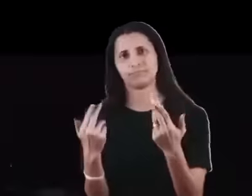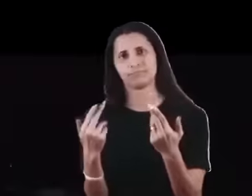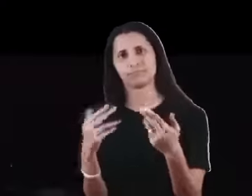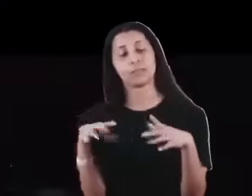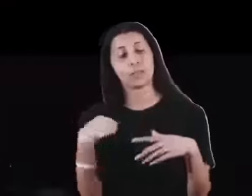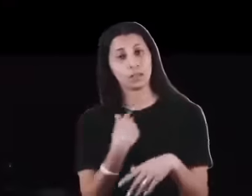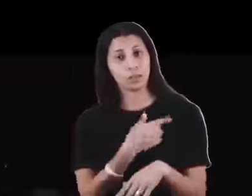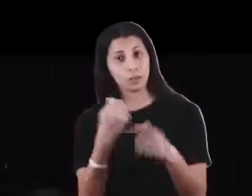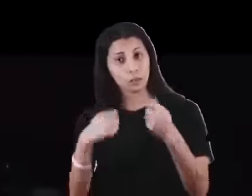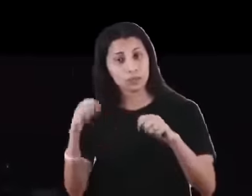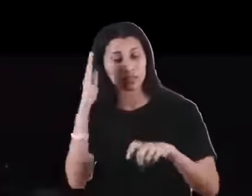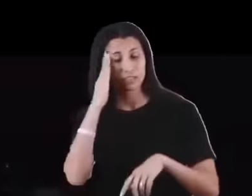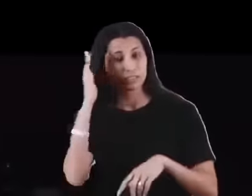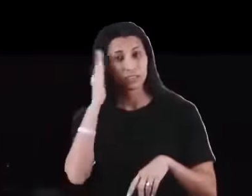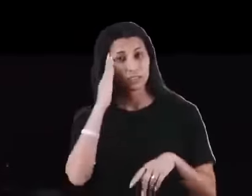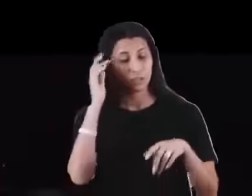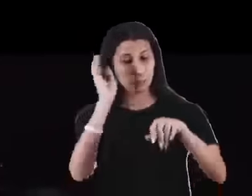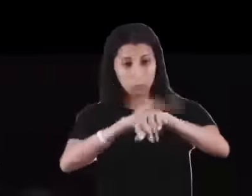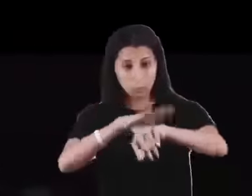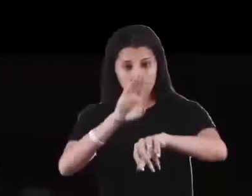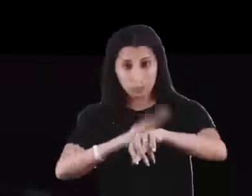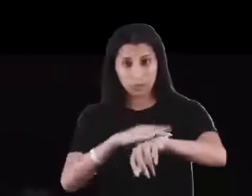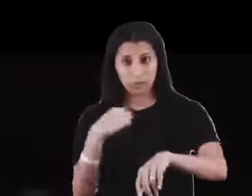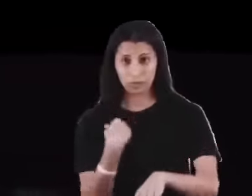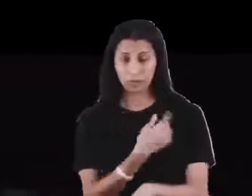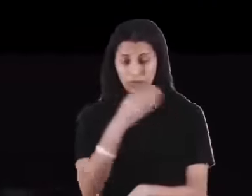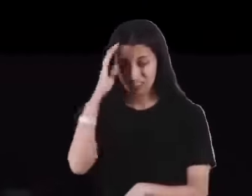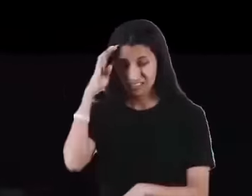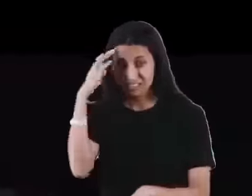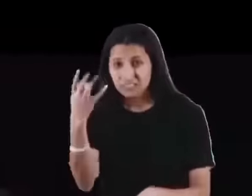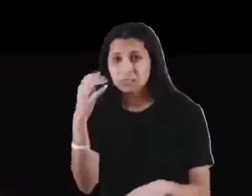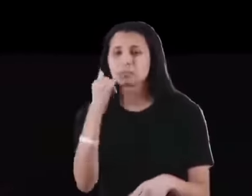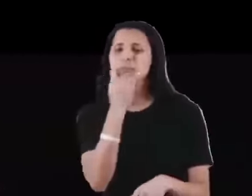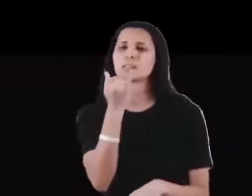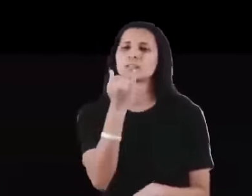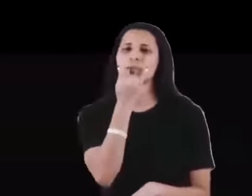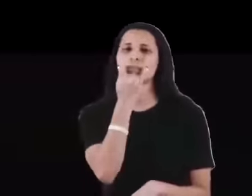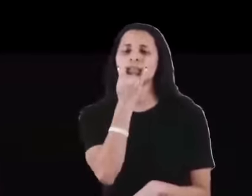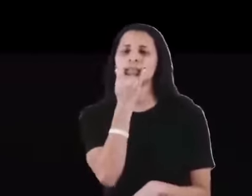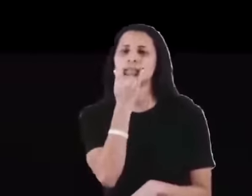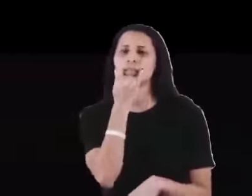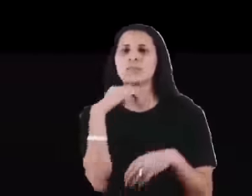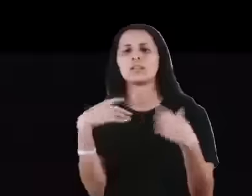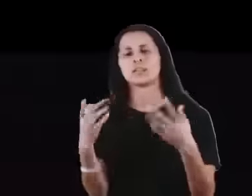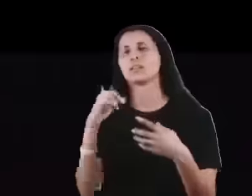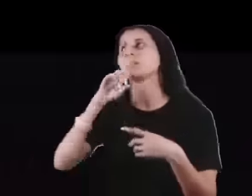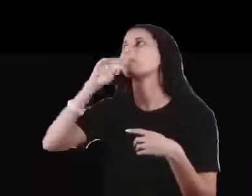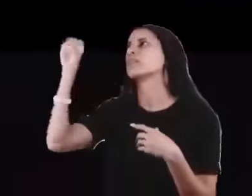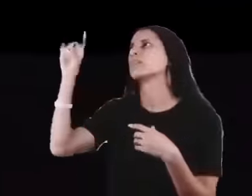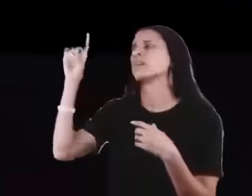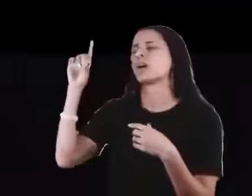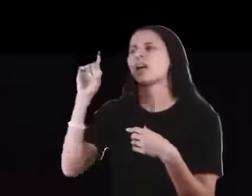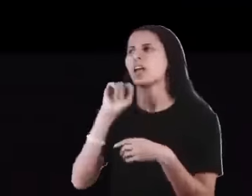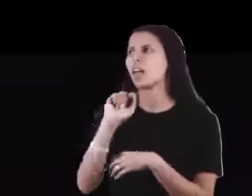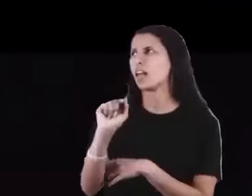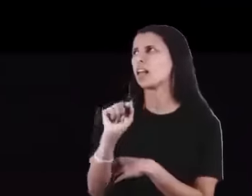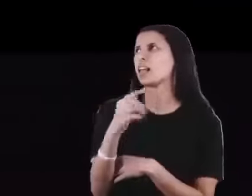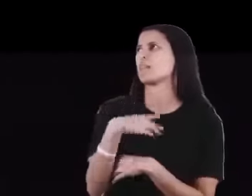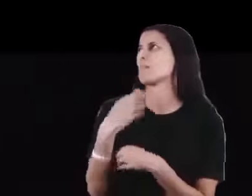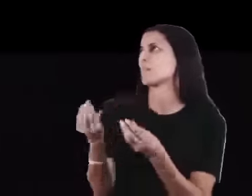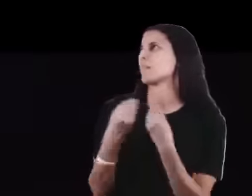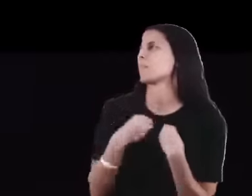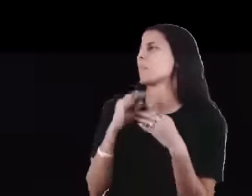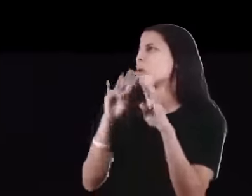a gente precisa entender que nesse momento que é o momento que a gente decide perdoar que é um homem que diz assim me deu só um modo Tem nada não Jesus vou perdoar